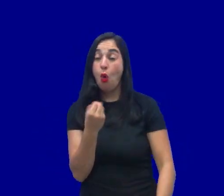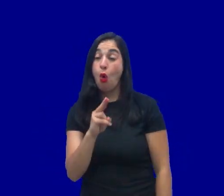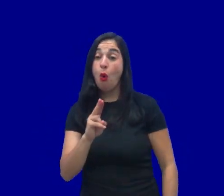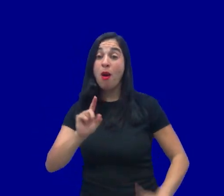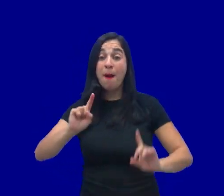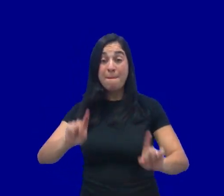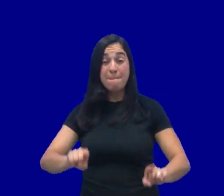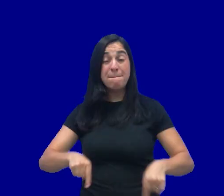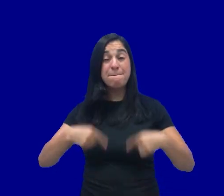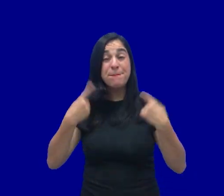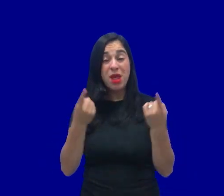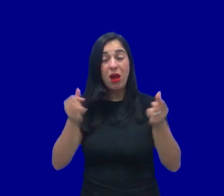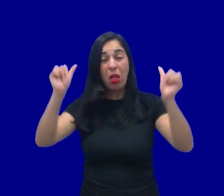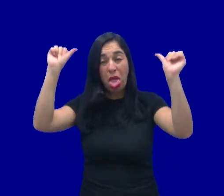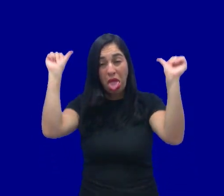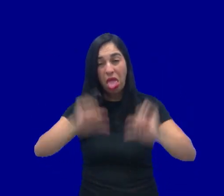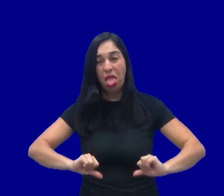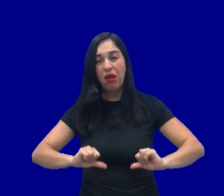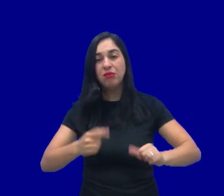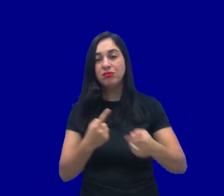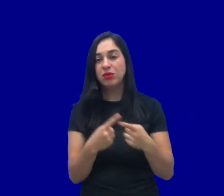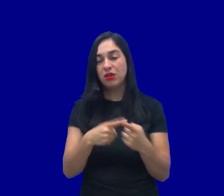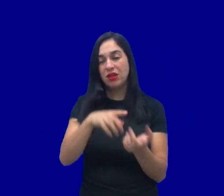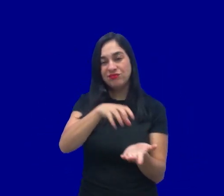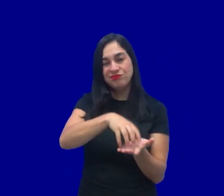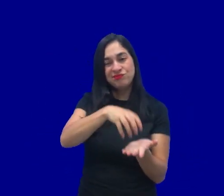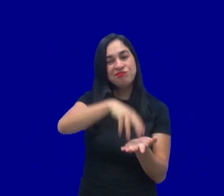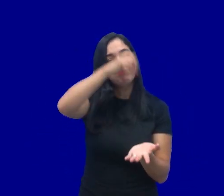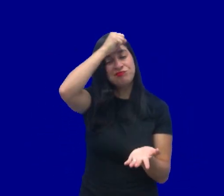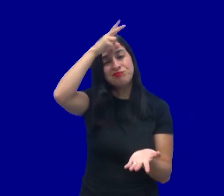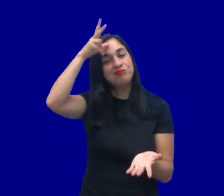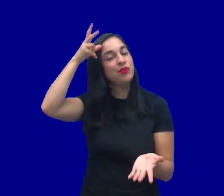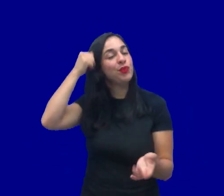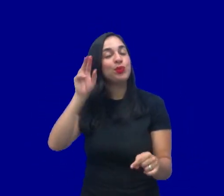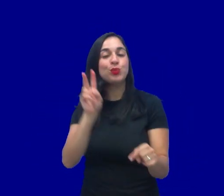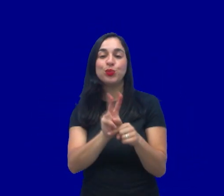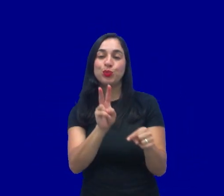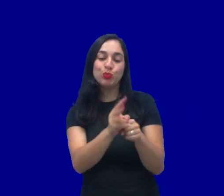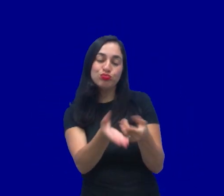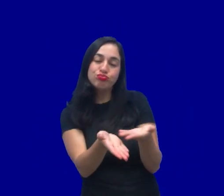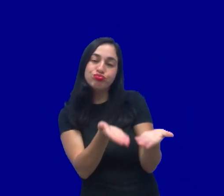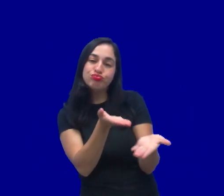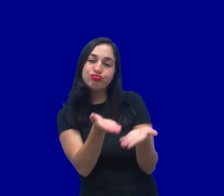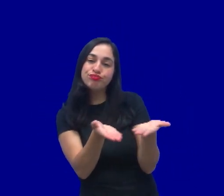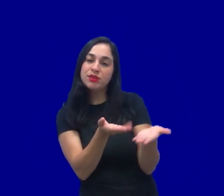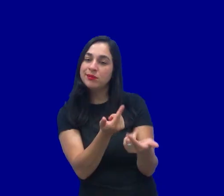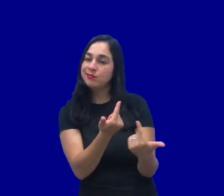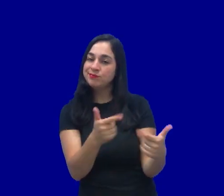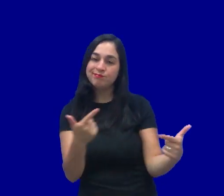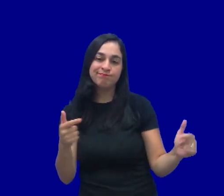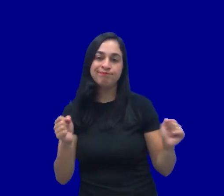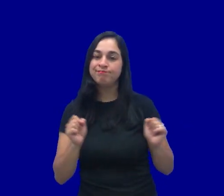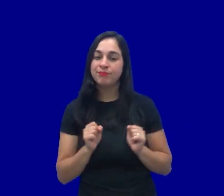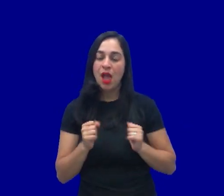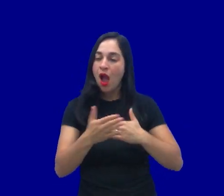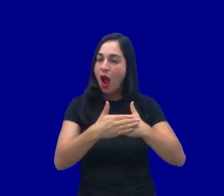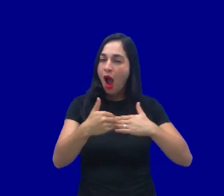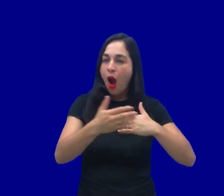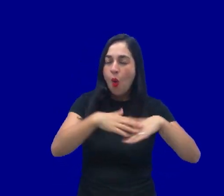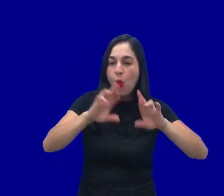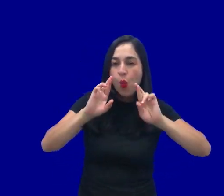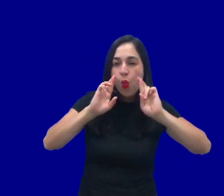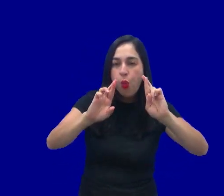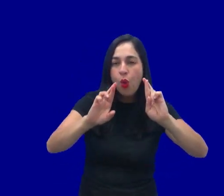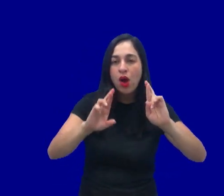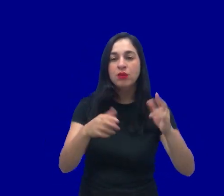um descaso por parte da prefeitura, um falta de zelo, um falta de cuidado, uma falta de carinho e de respeito